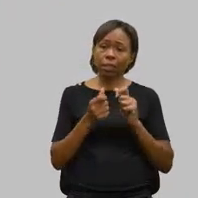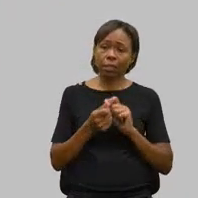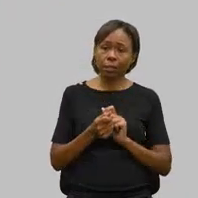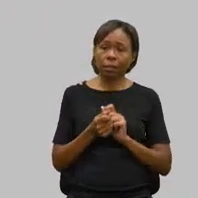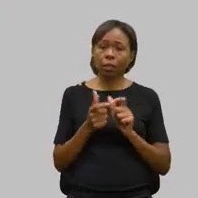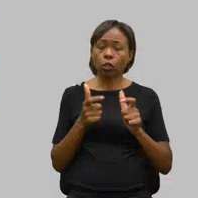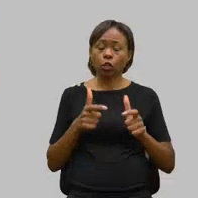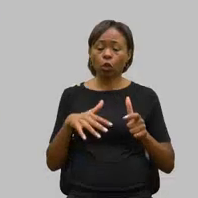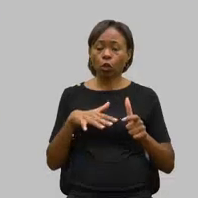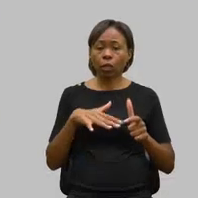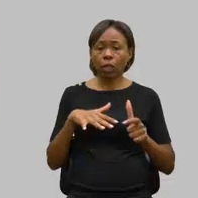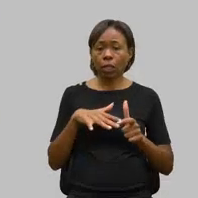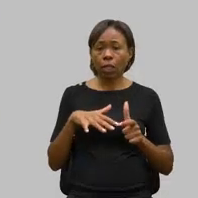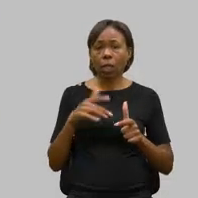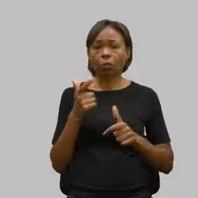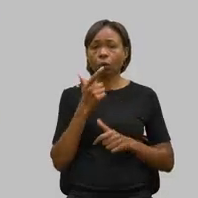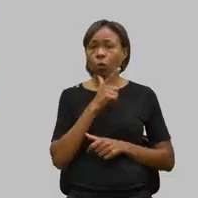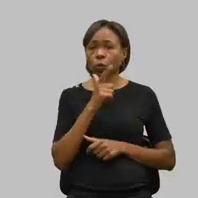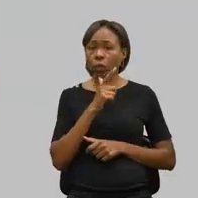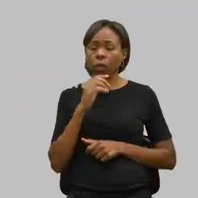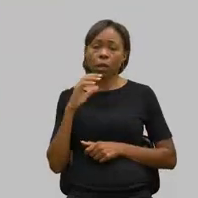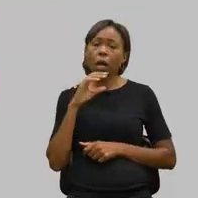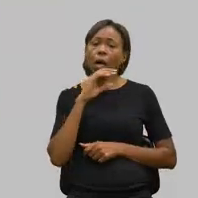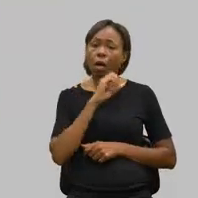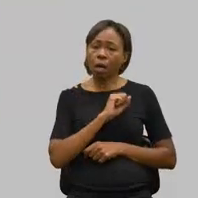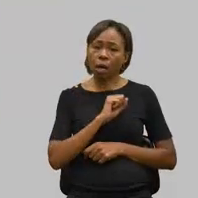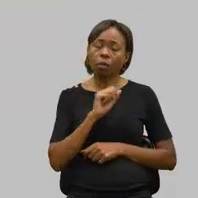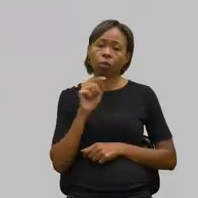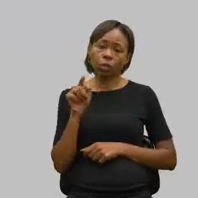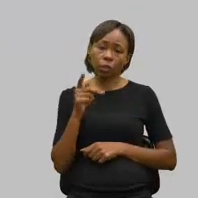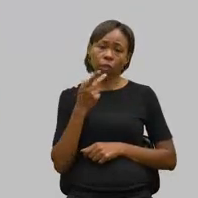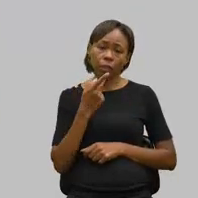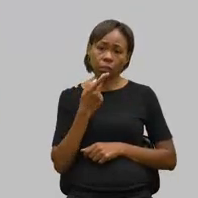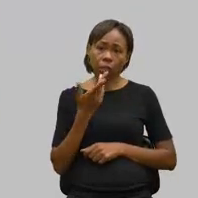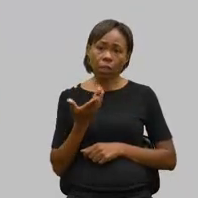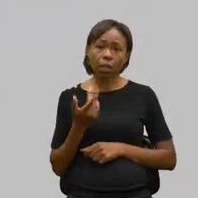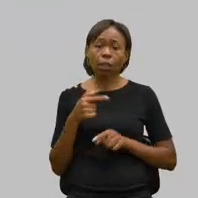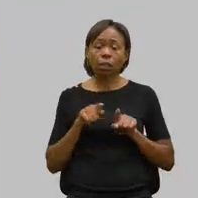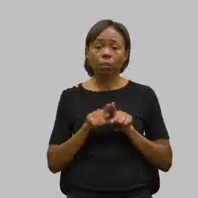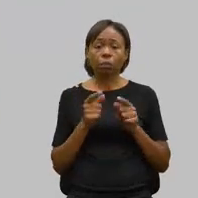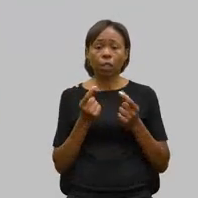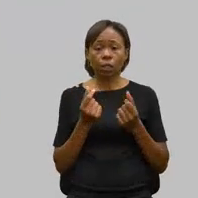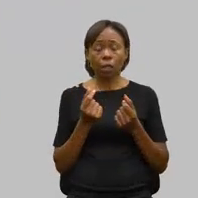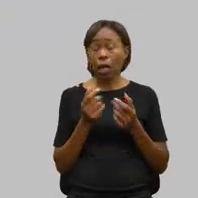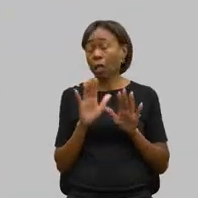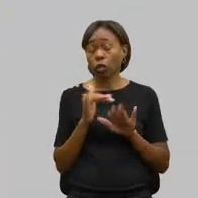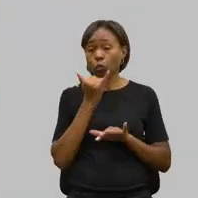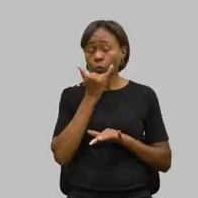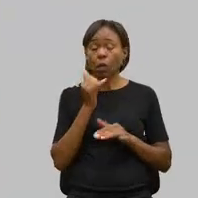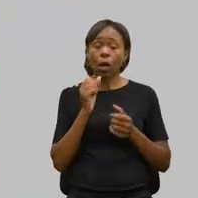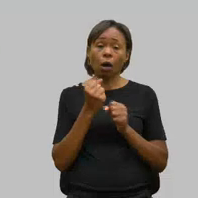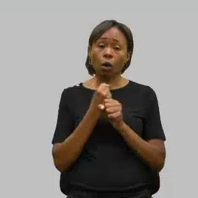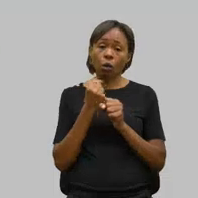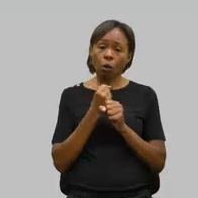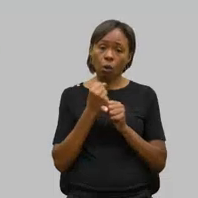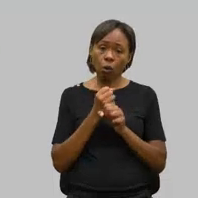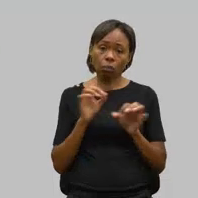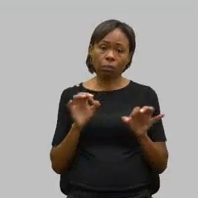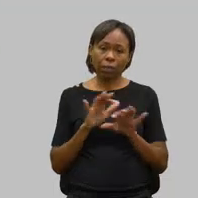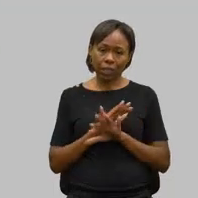gente conseguir dar maior agilidade nessa questão dessa pactuação e também na liberação das obras. Então, isso é algo que a gente está conseguindo fazer.